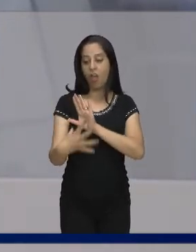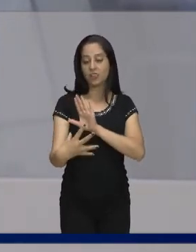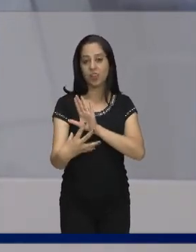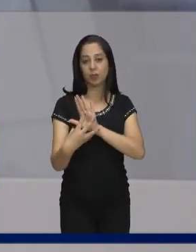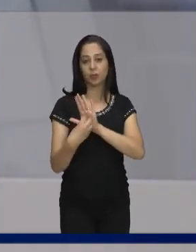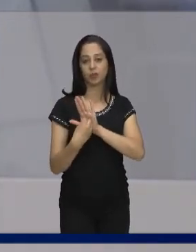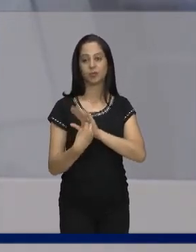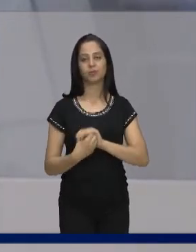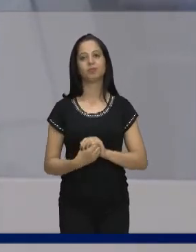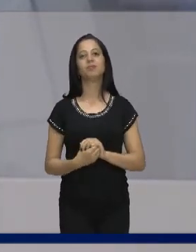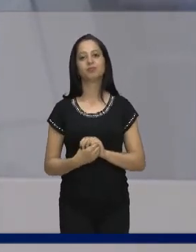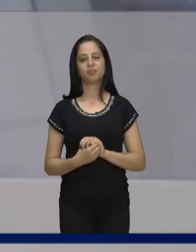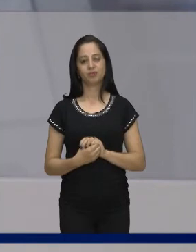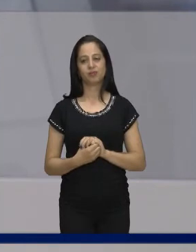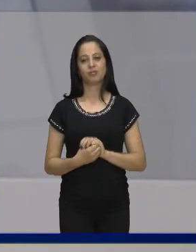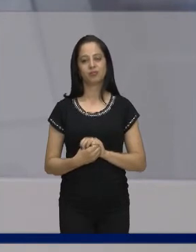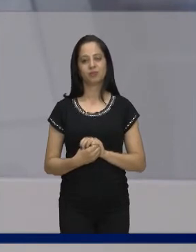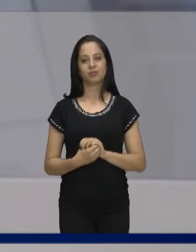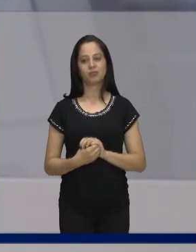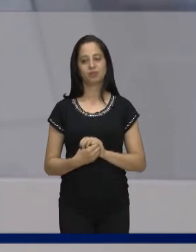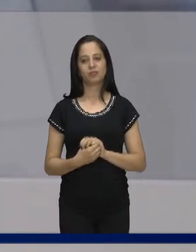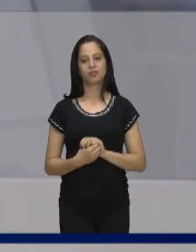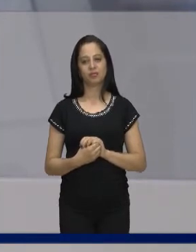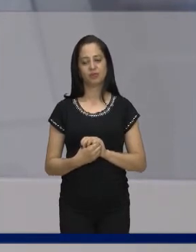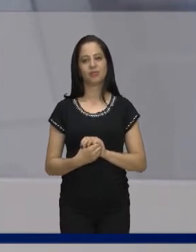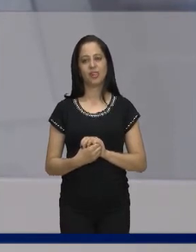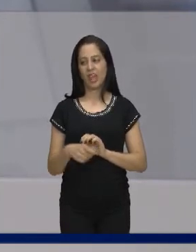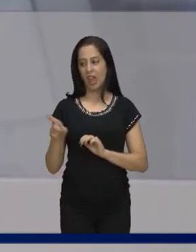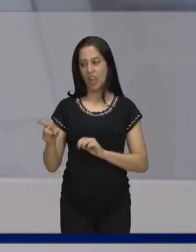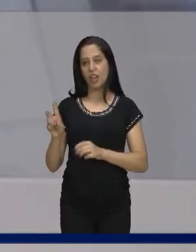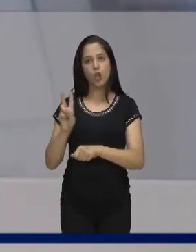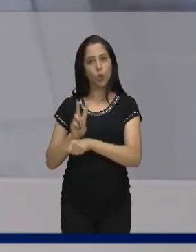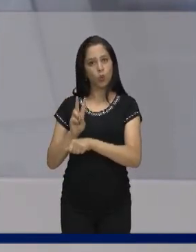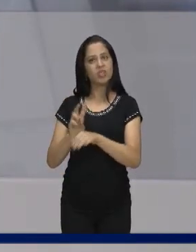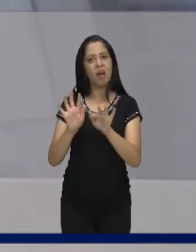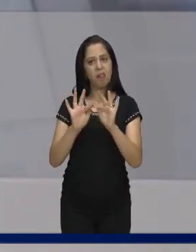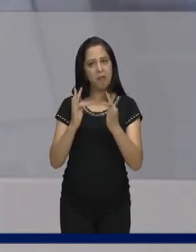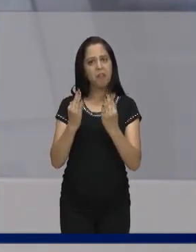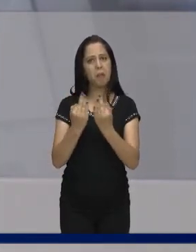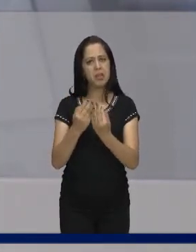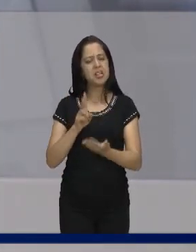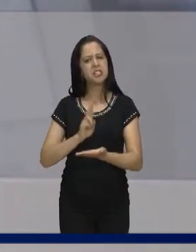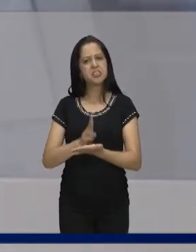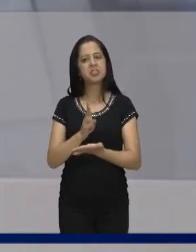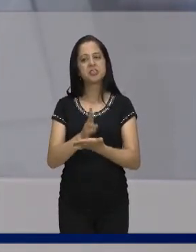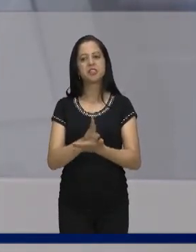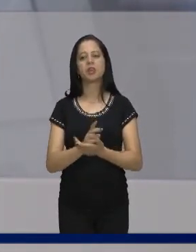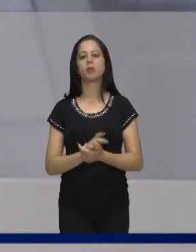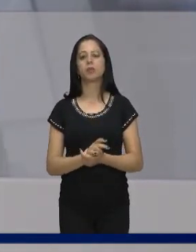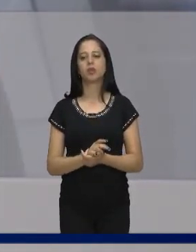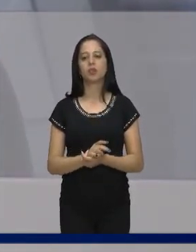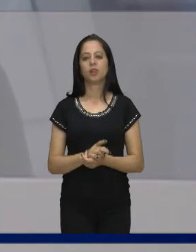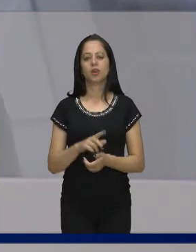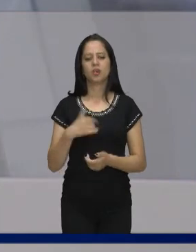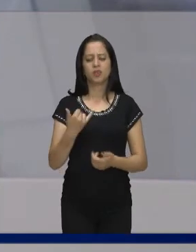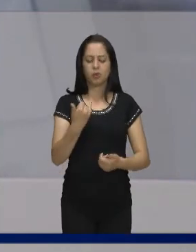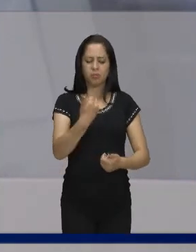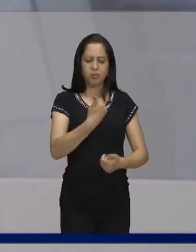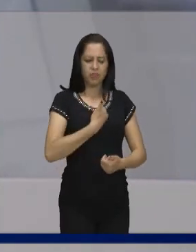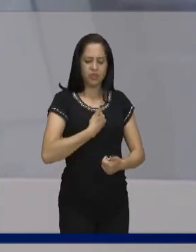E curtia e cuidava muito bem da família. Né? Quando veio a notícia que ele estava